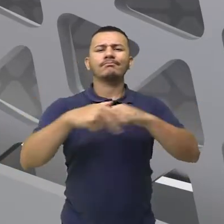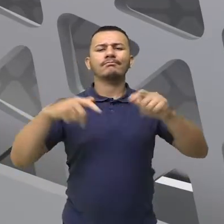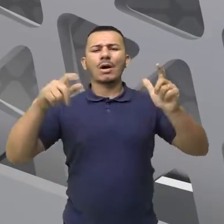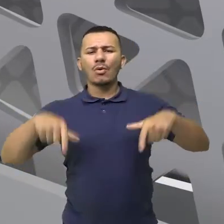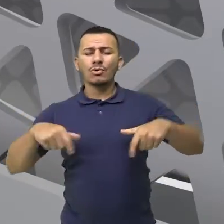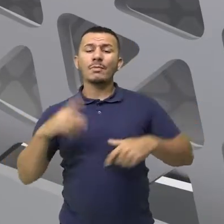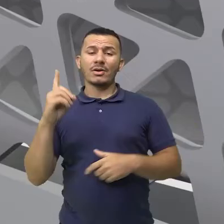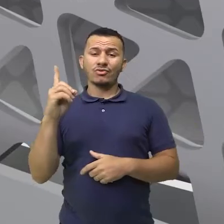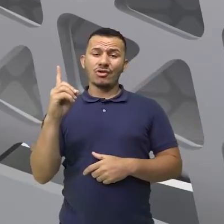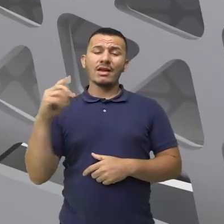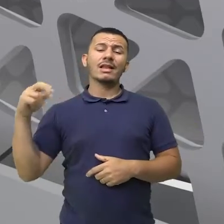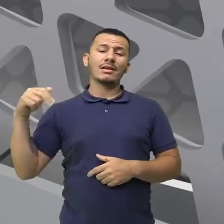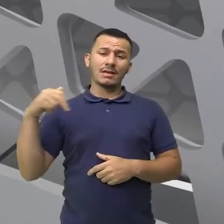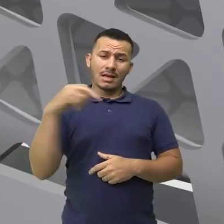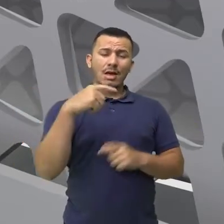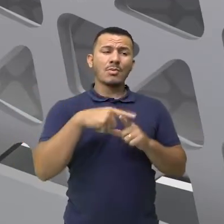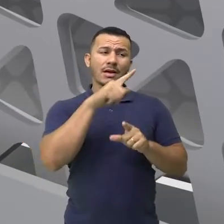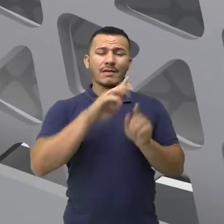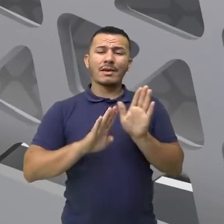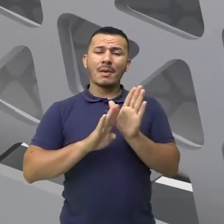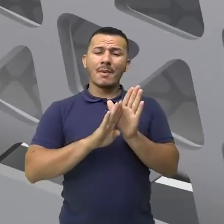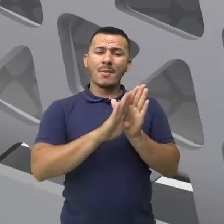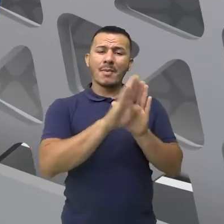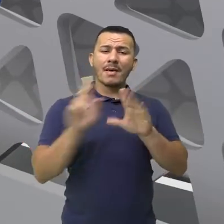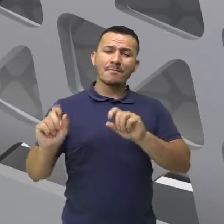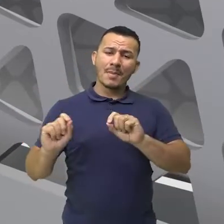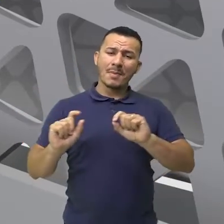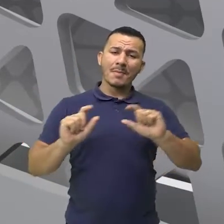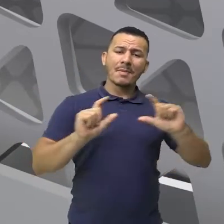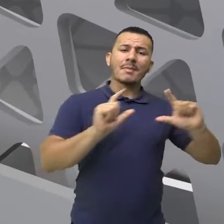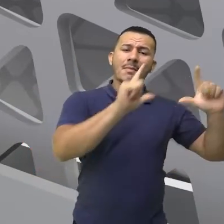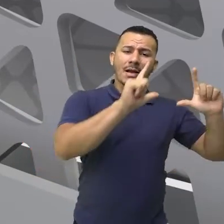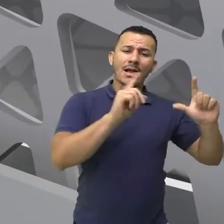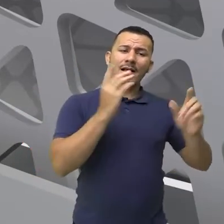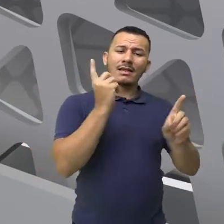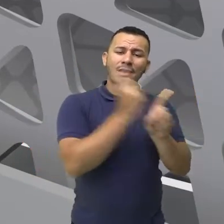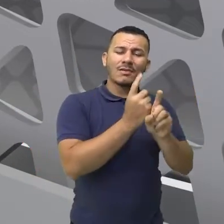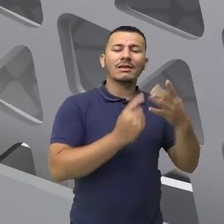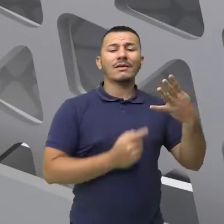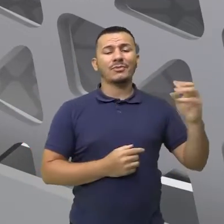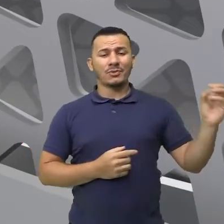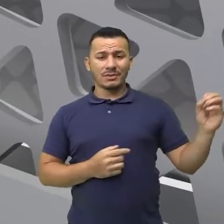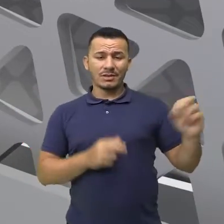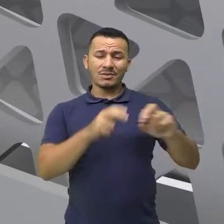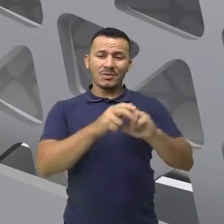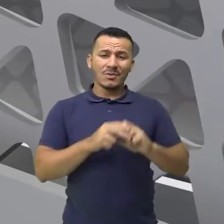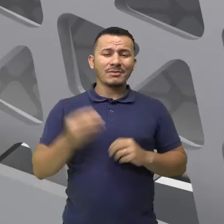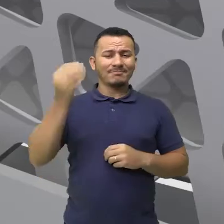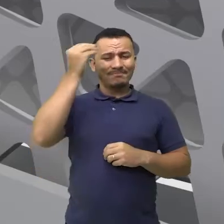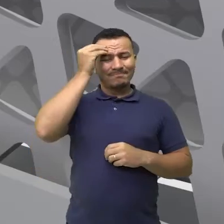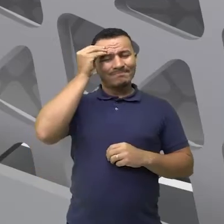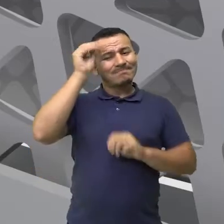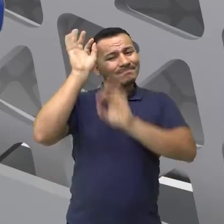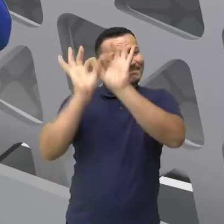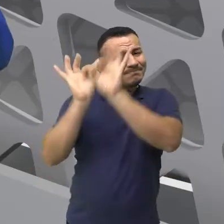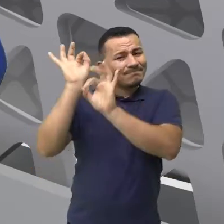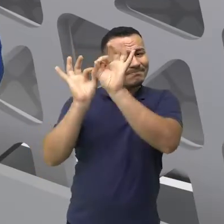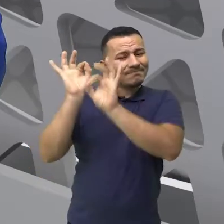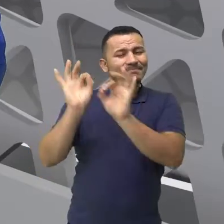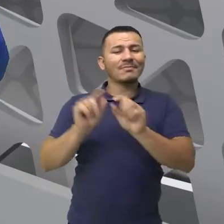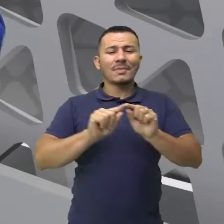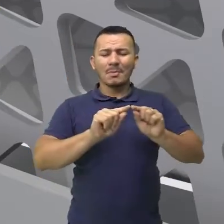andar para a direita, porque é para a direita que os números crescem. Por isso, a ideia de você ter em mente essa organização da